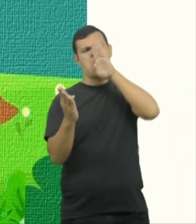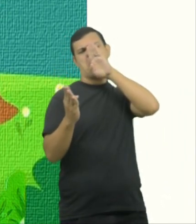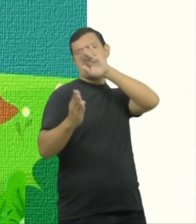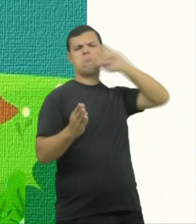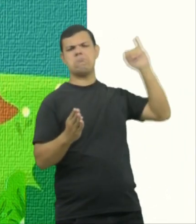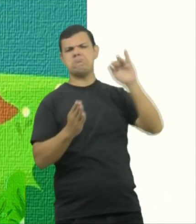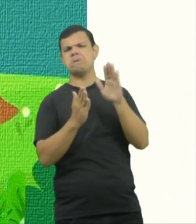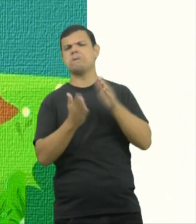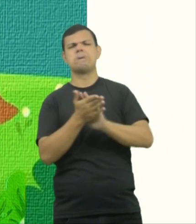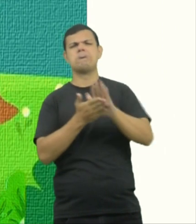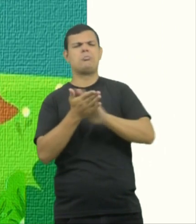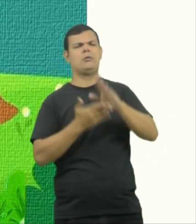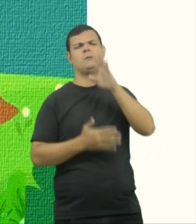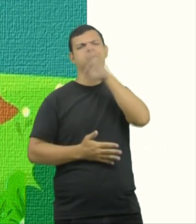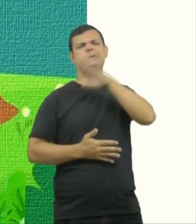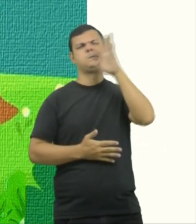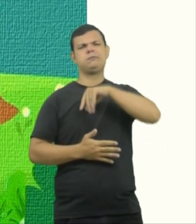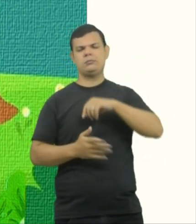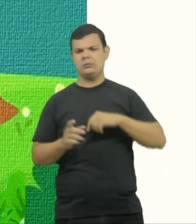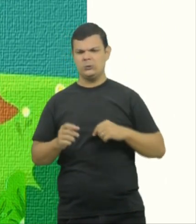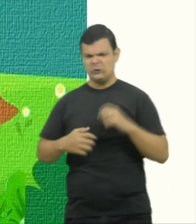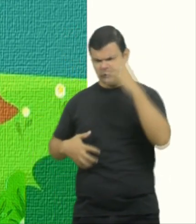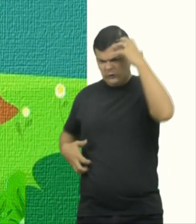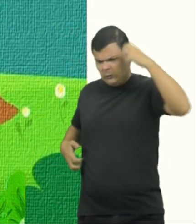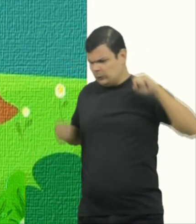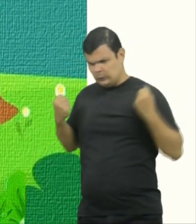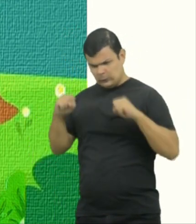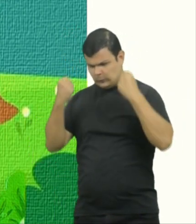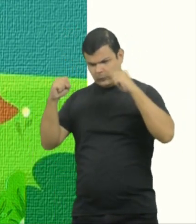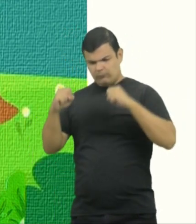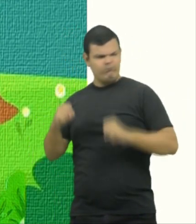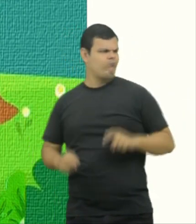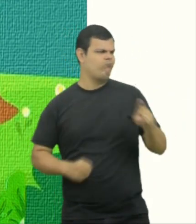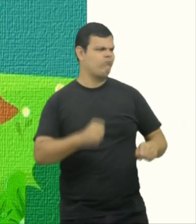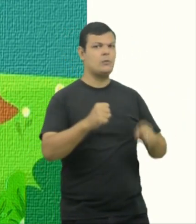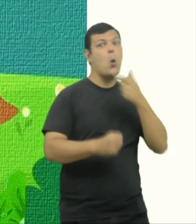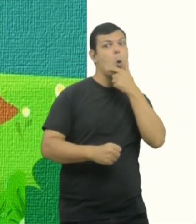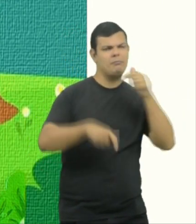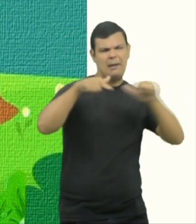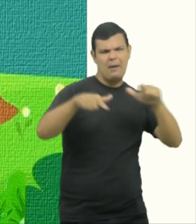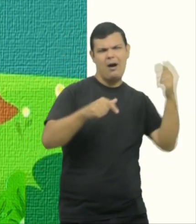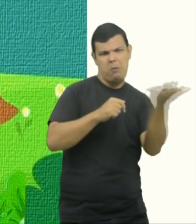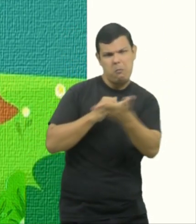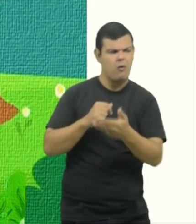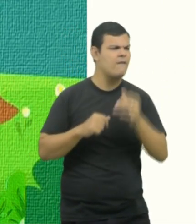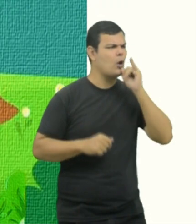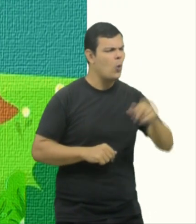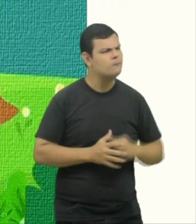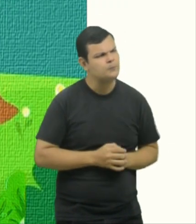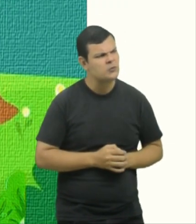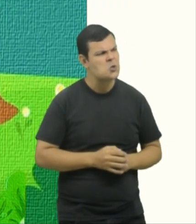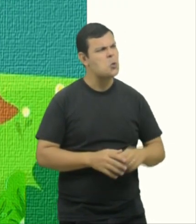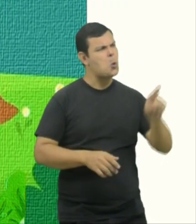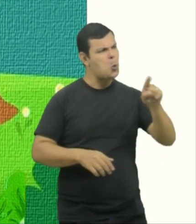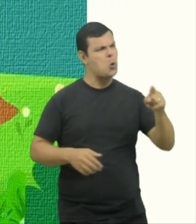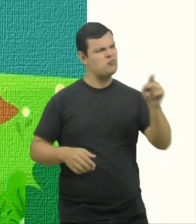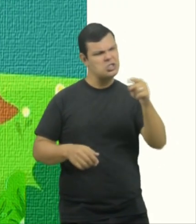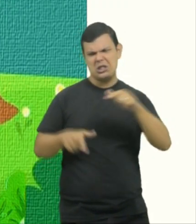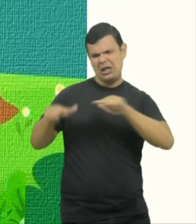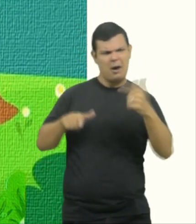desceu da árvore e disse a um pedaço de pau: "Ô, seu pedaço de pau, me ajuda a apanhar minha